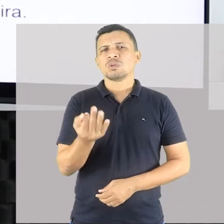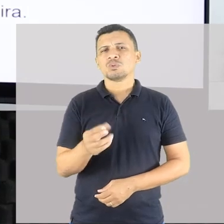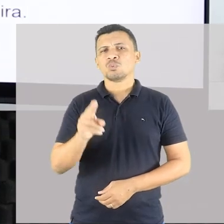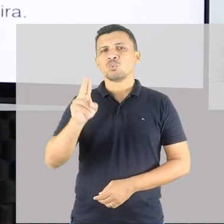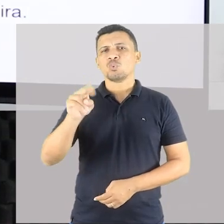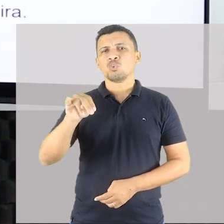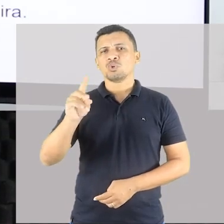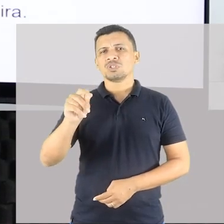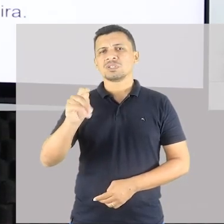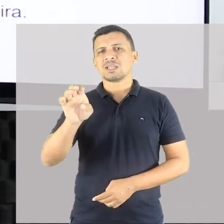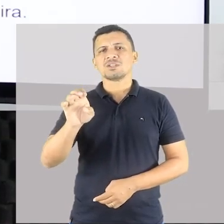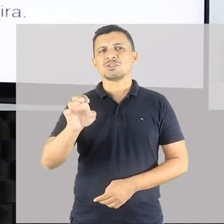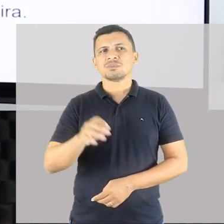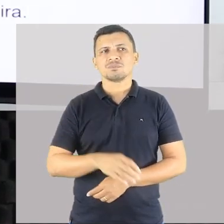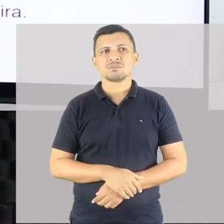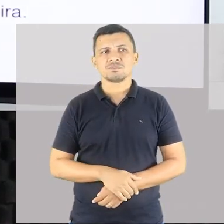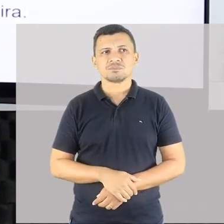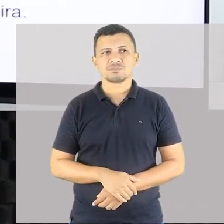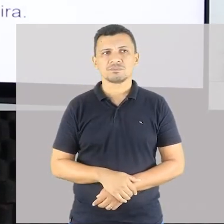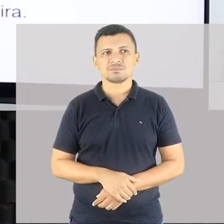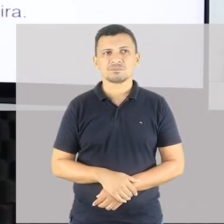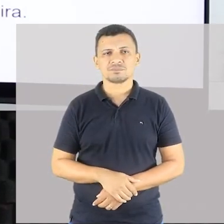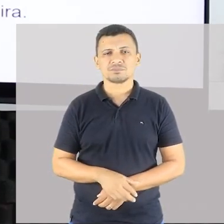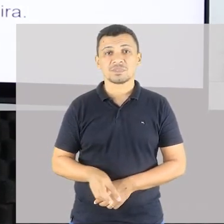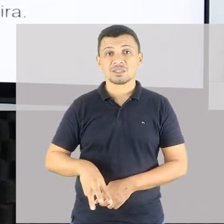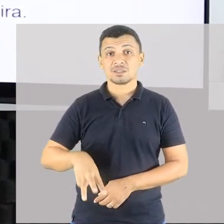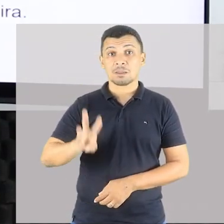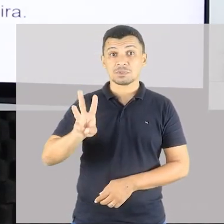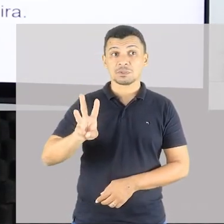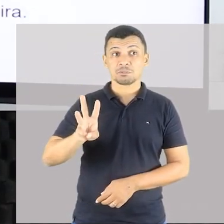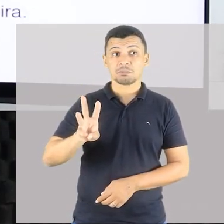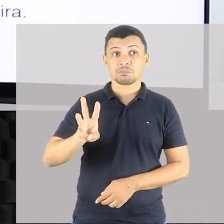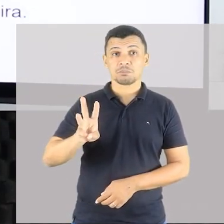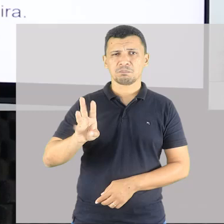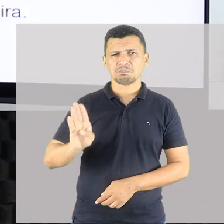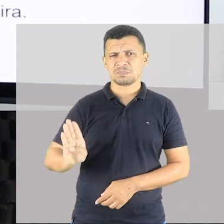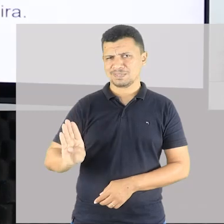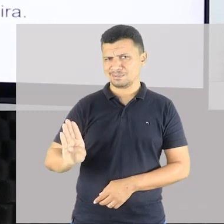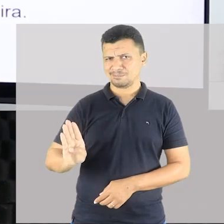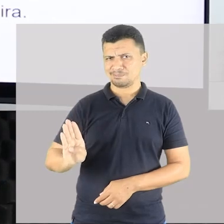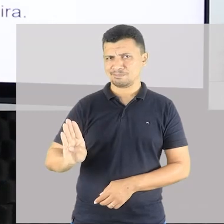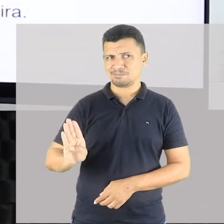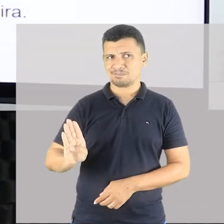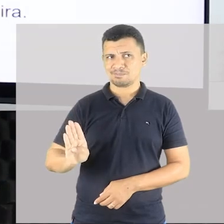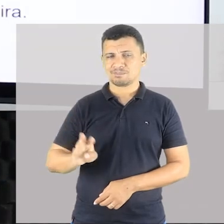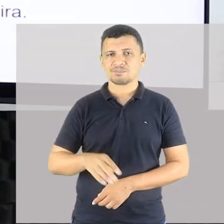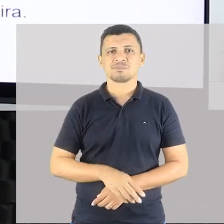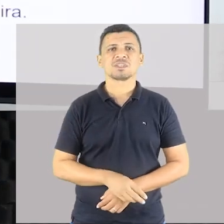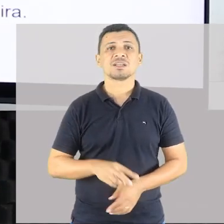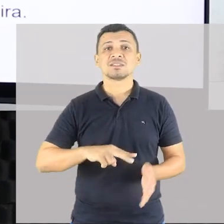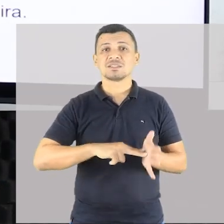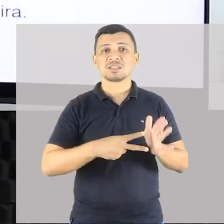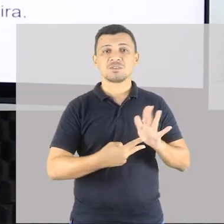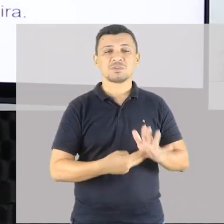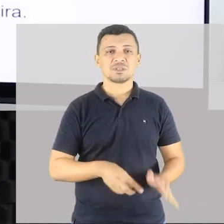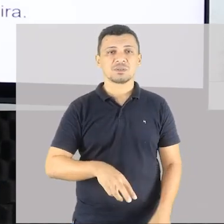a unidade de medida é Wzão Bzinho. Significa Weber, tá?